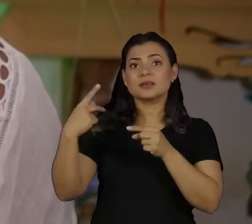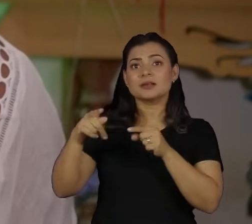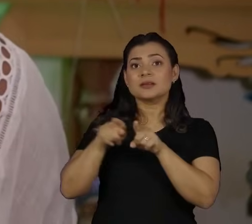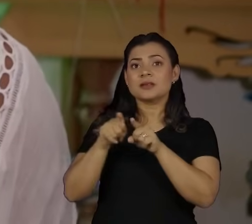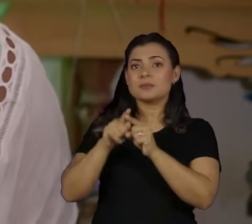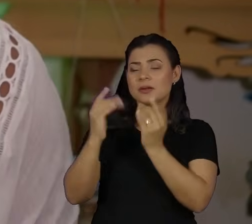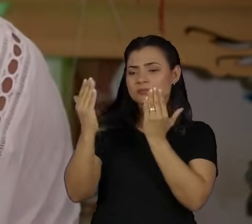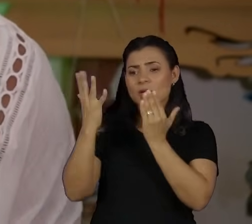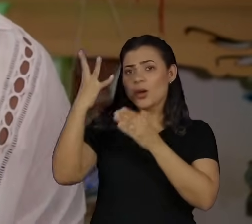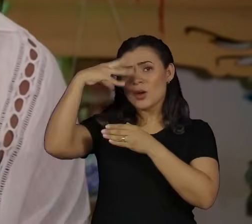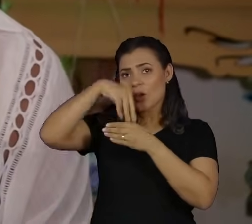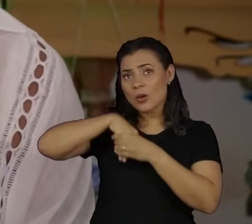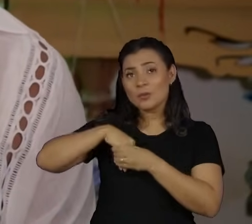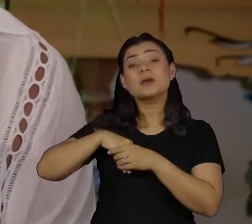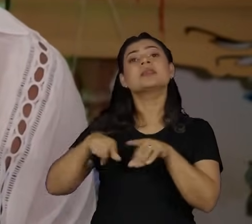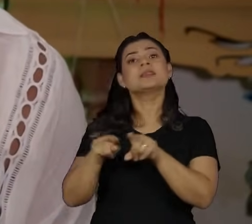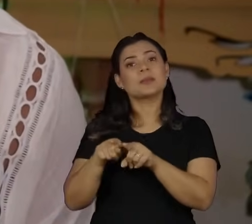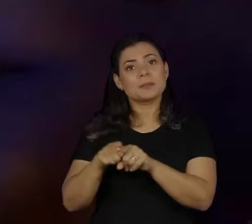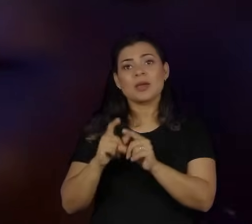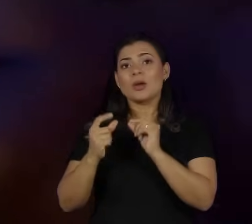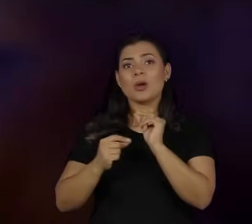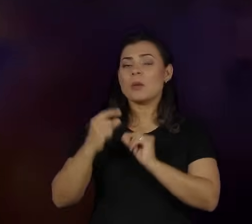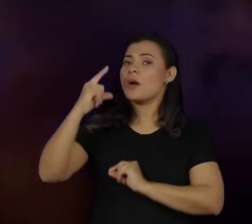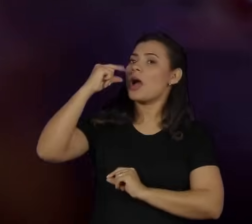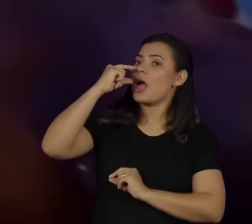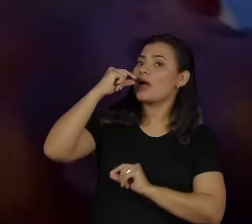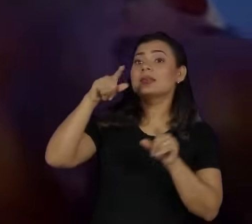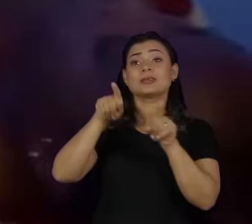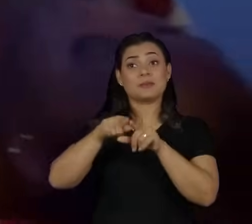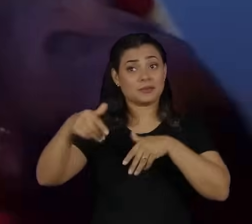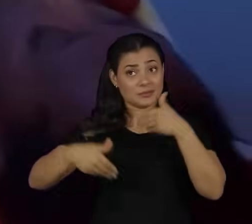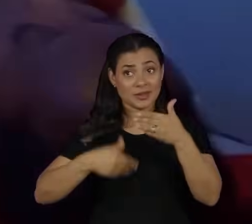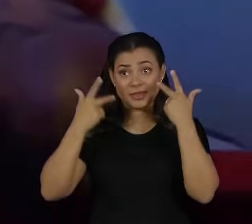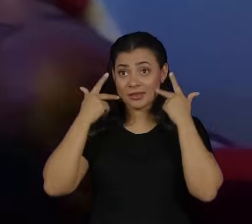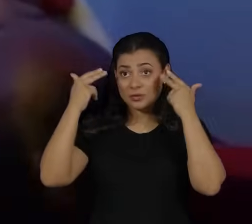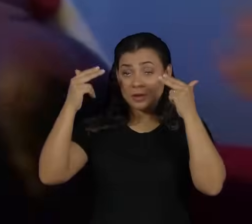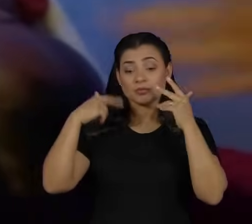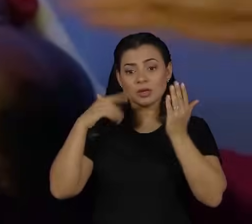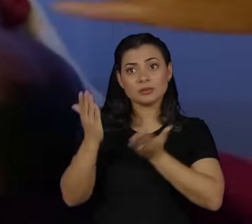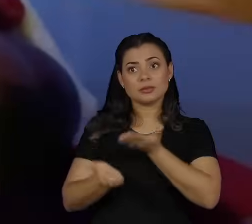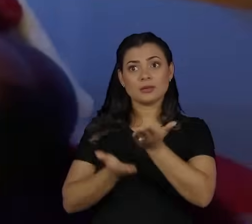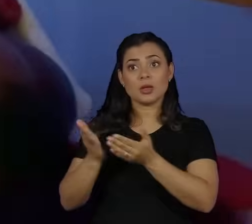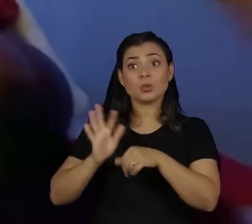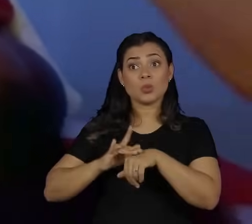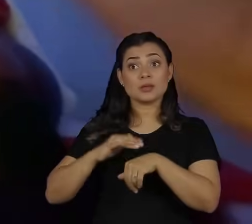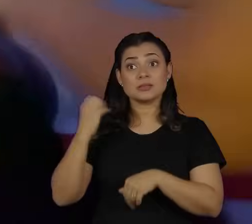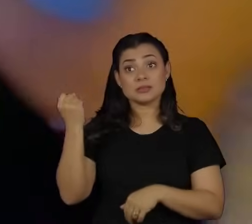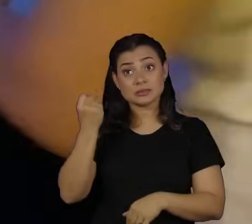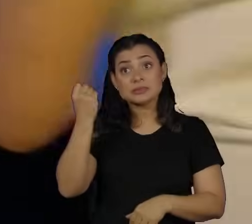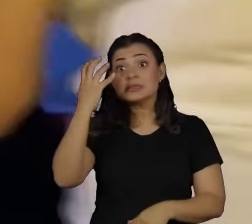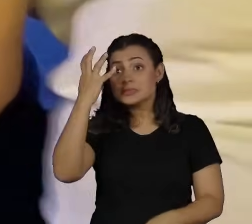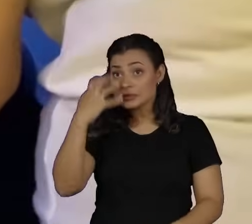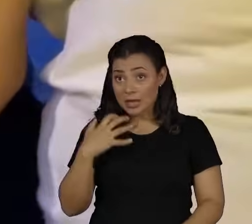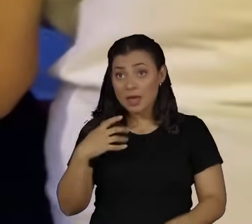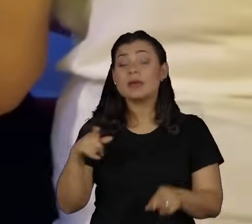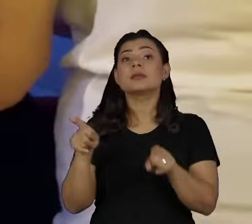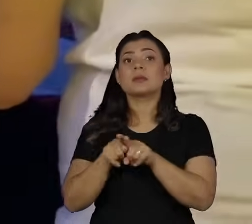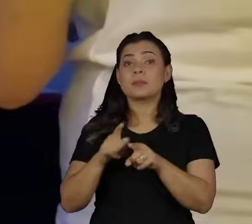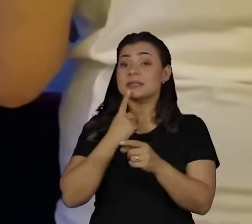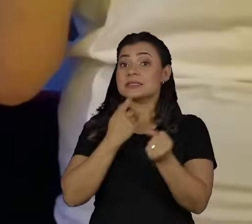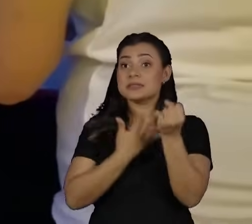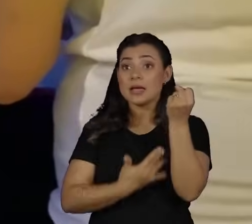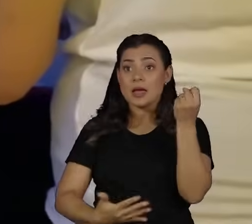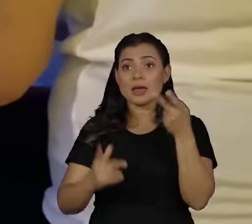Ayurveda e fitoterápica também. Nós já tratamos doenças muito sérias, como doença autoimune no